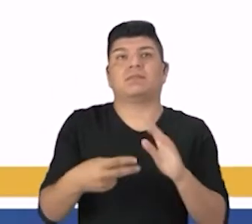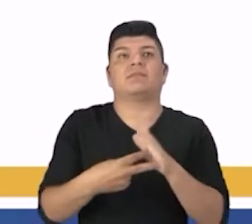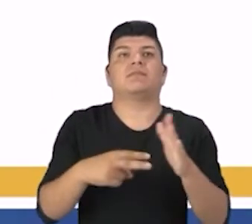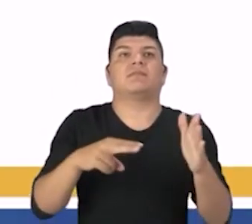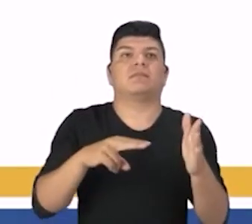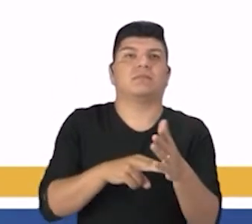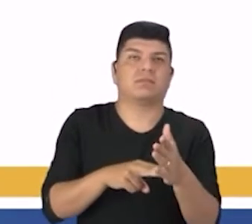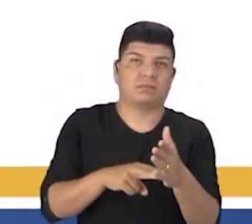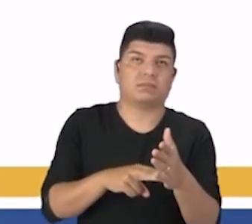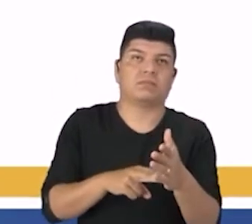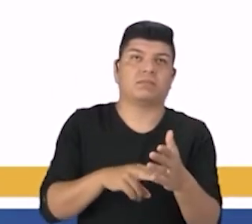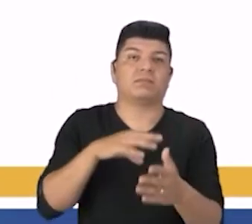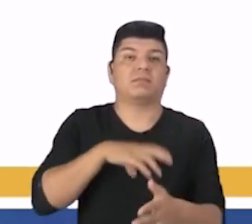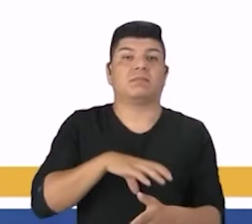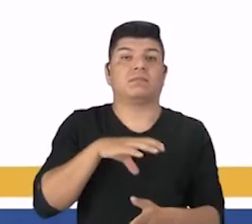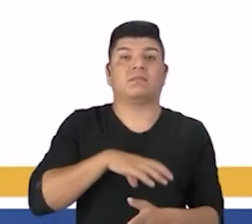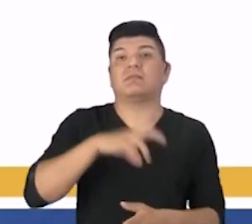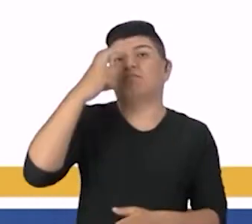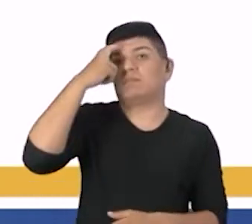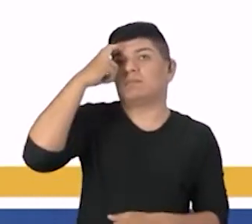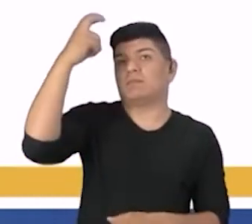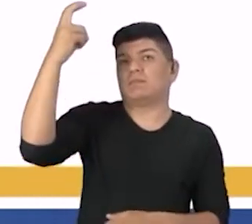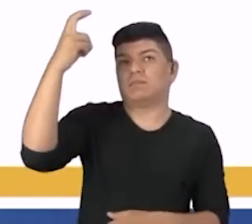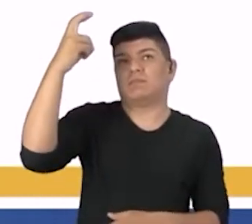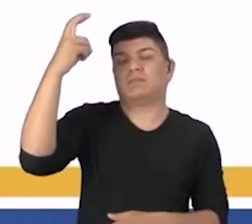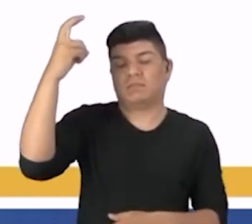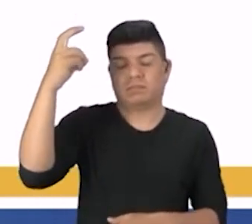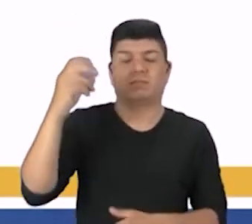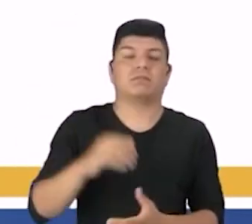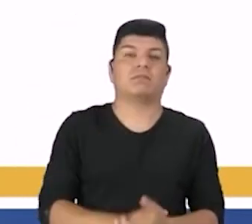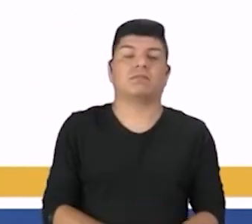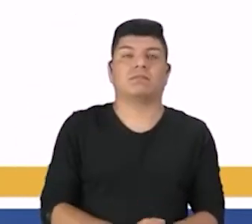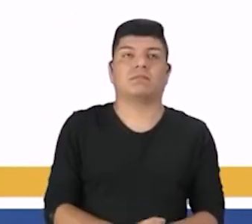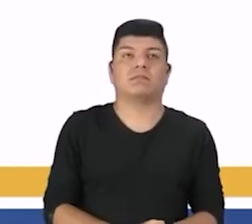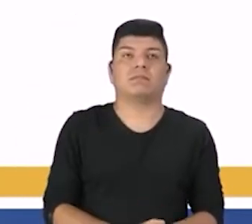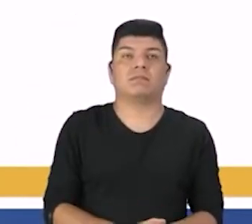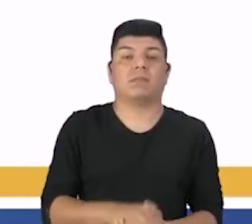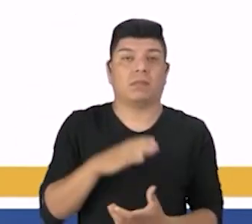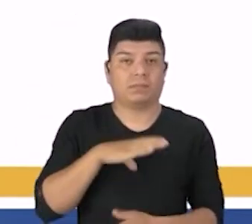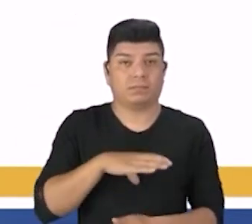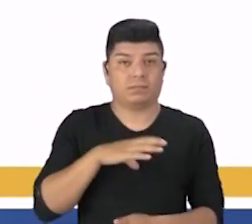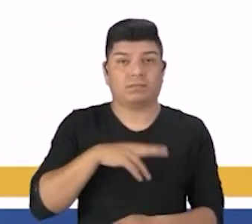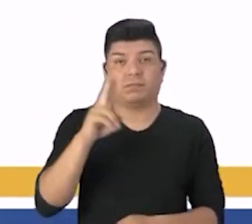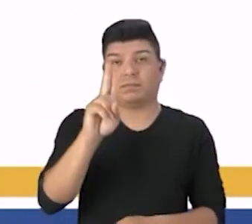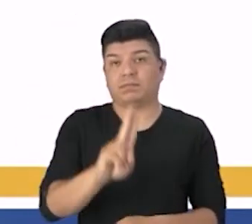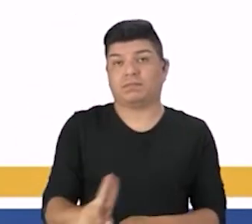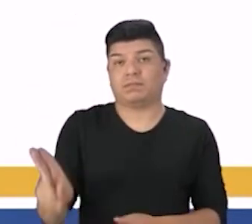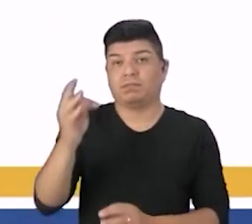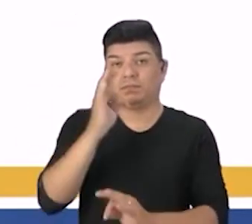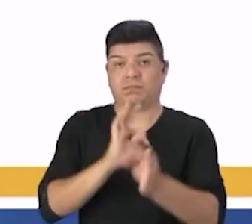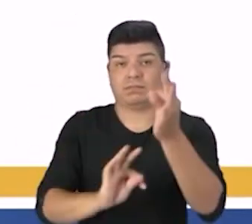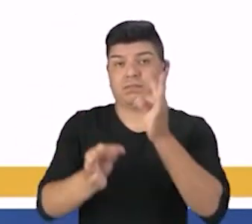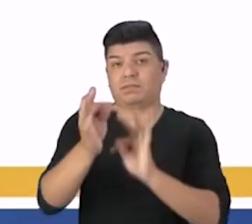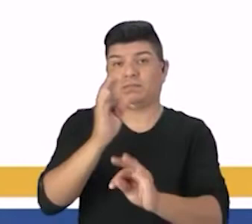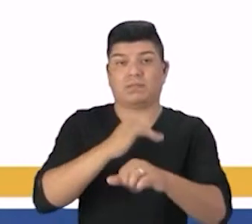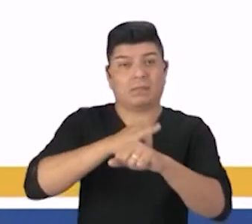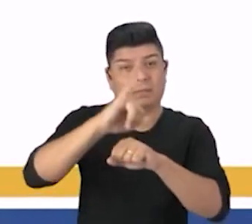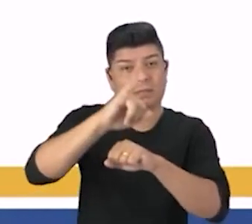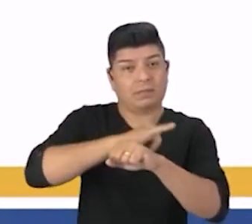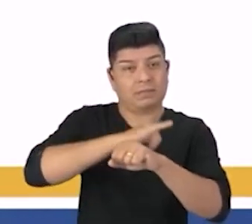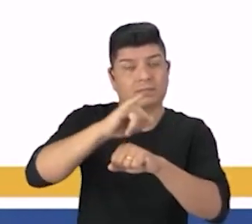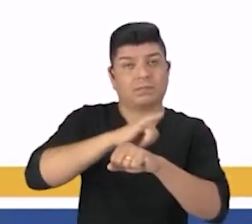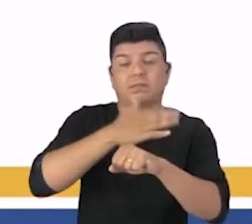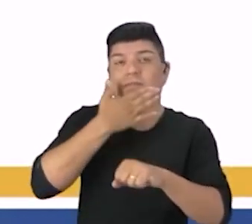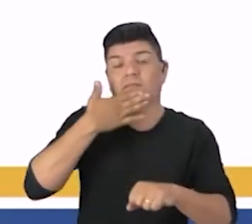são smartfix ou cidades inteligentes são cidades são aquelas que usam tecnologia de modo estratégico